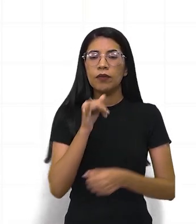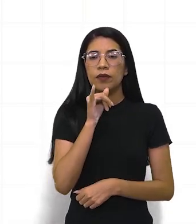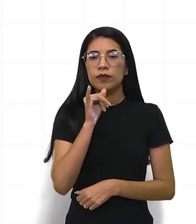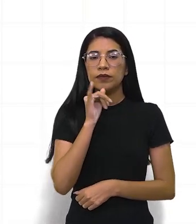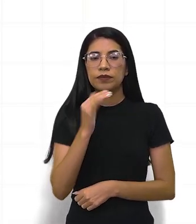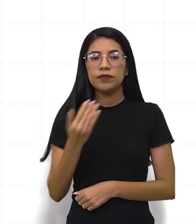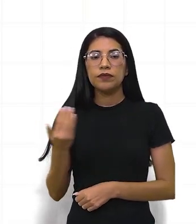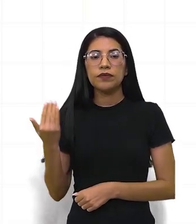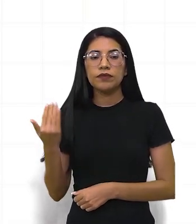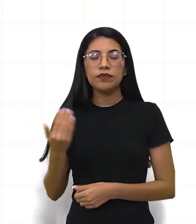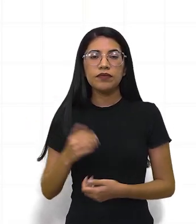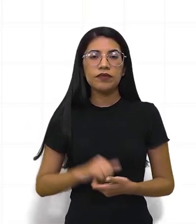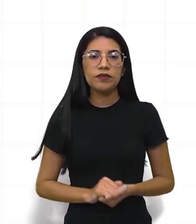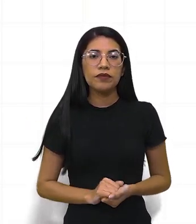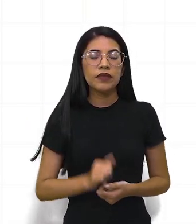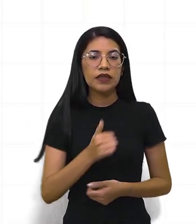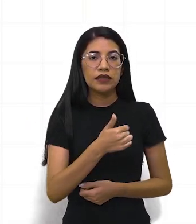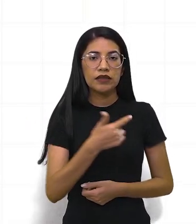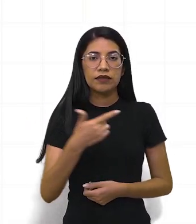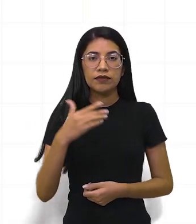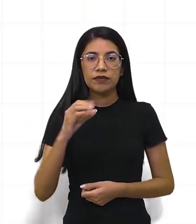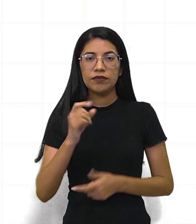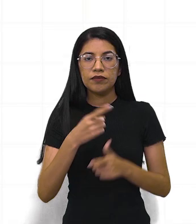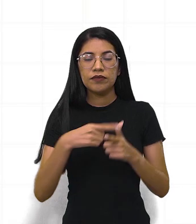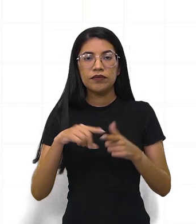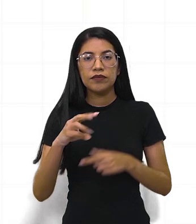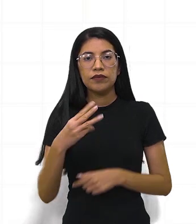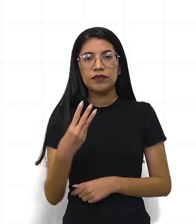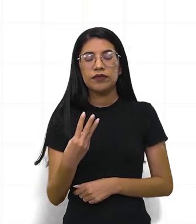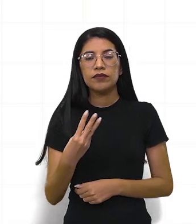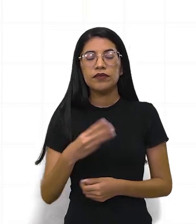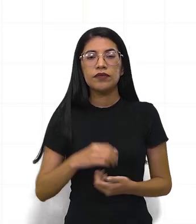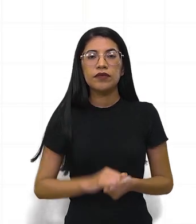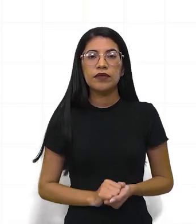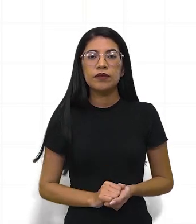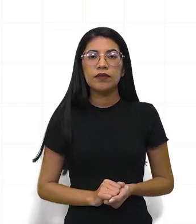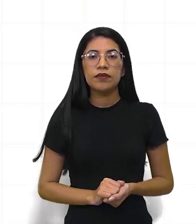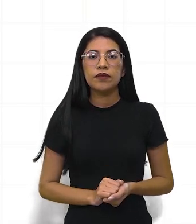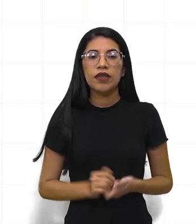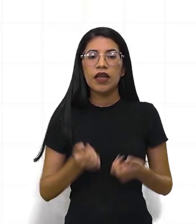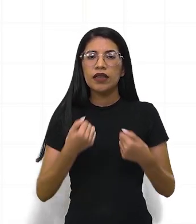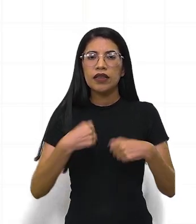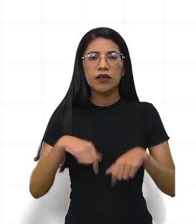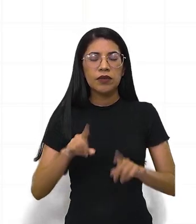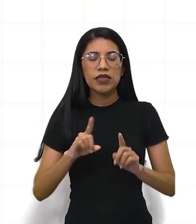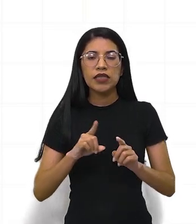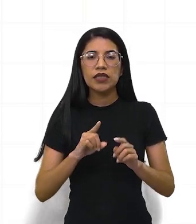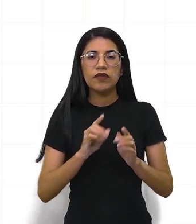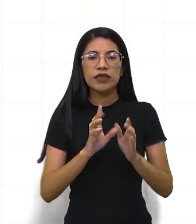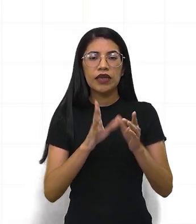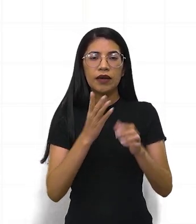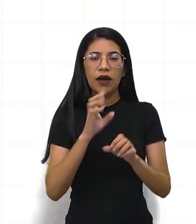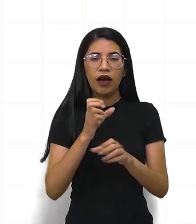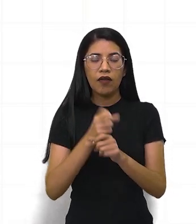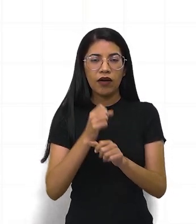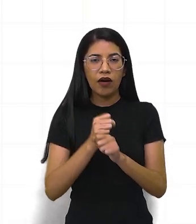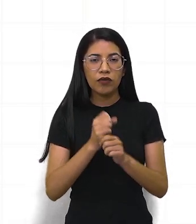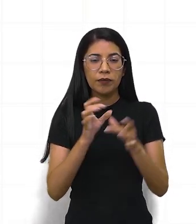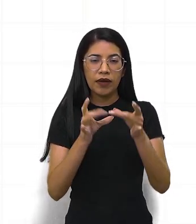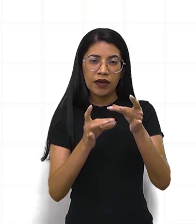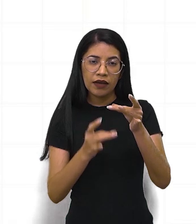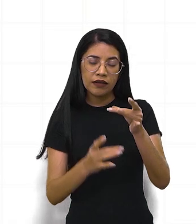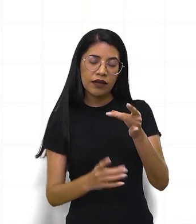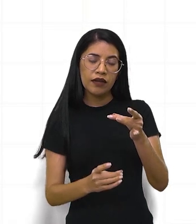ó. 120 dividido por 3. Não precisamos fazer essa conta aí, mesmo que ela já esteja aqui com o